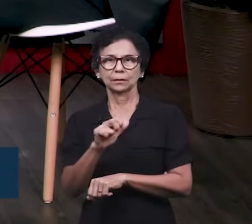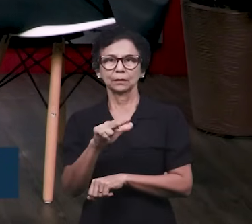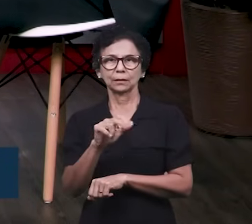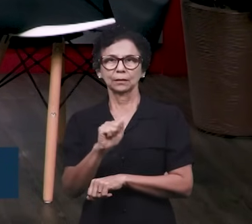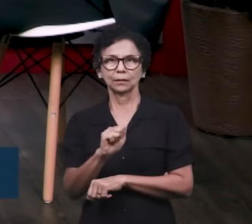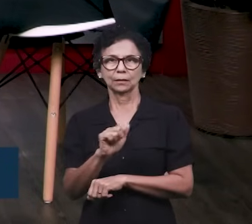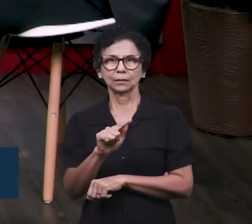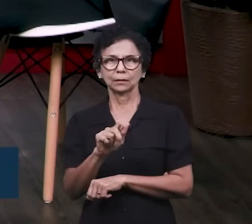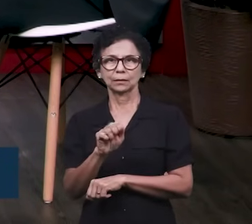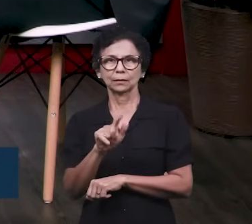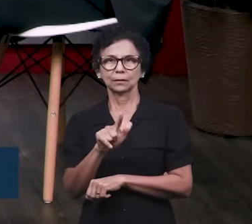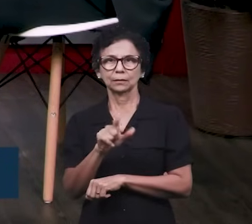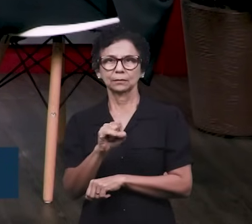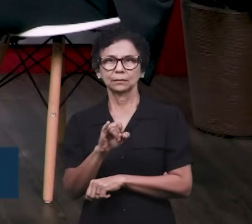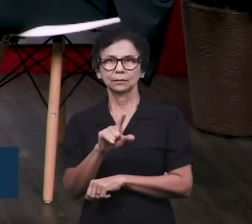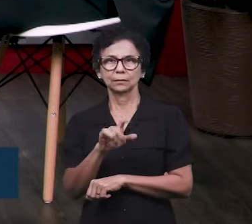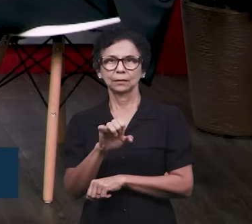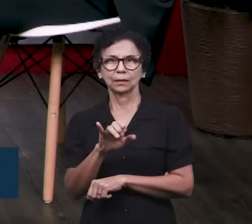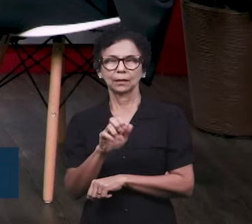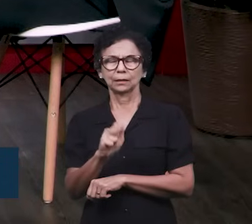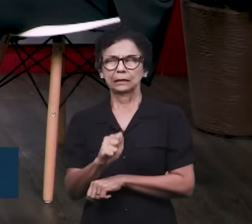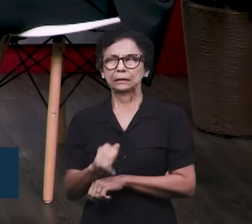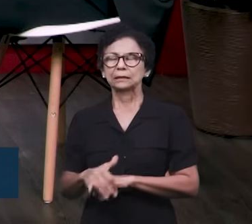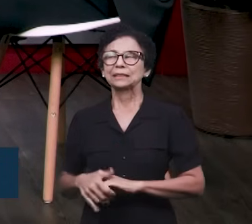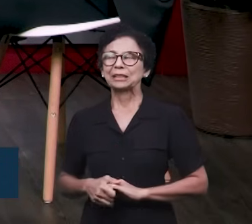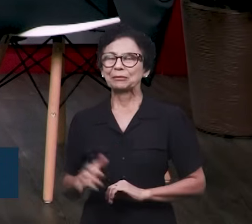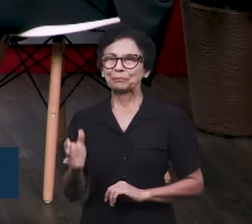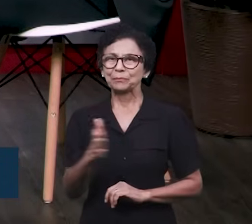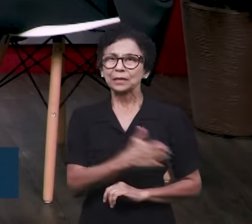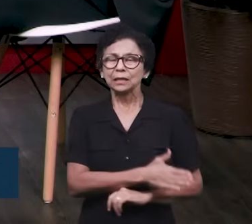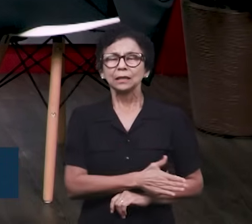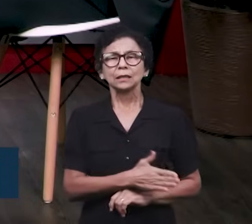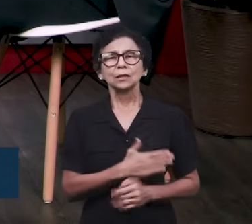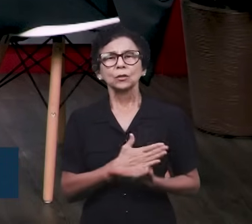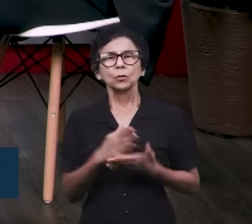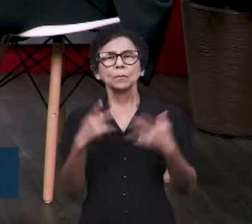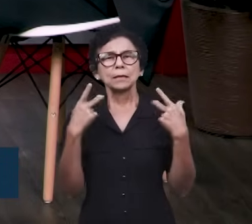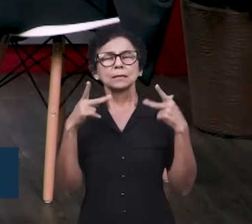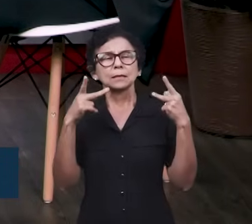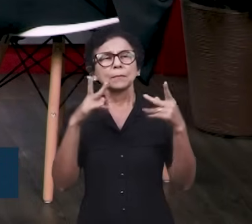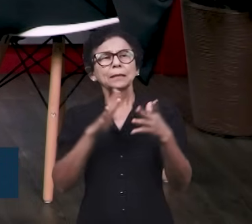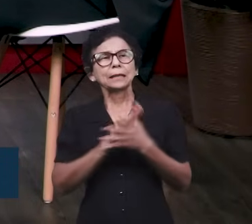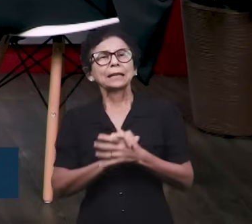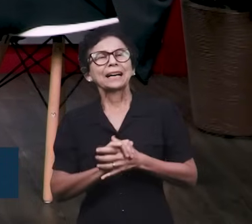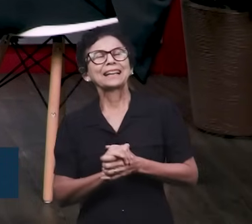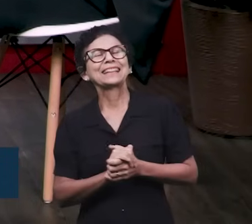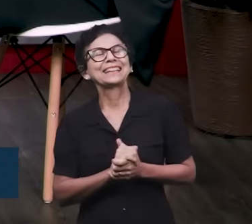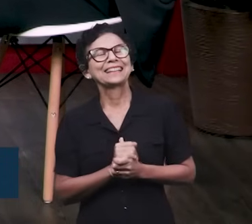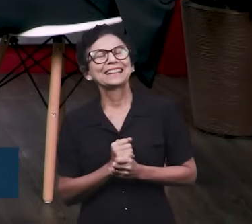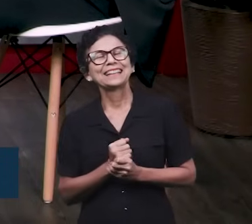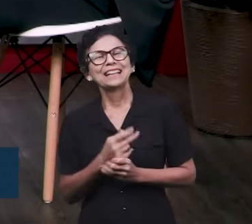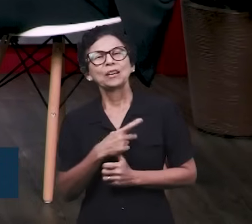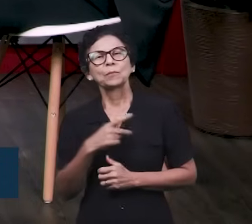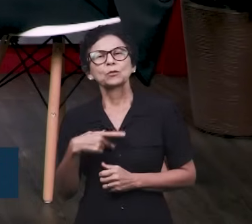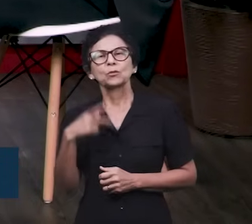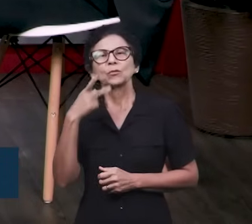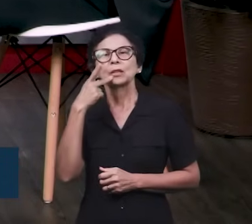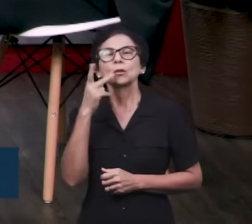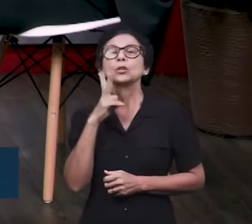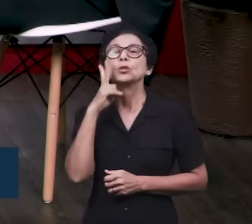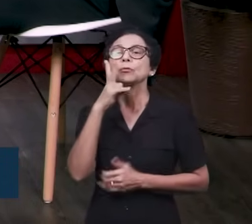acabou, entra um senhor que estava muito embriagado e assentou no